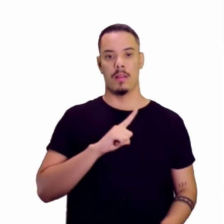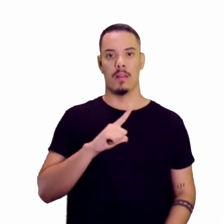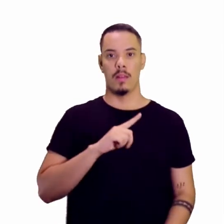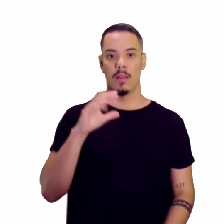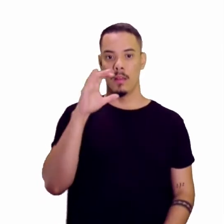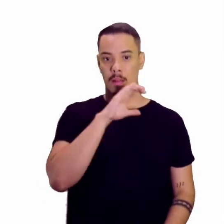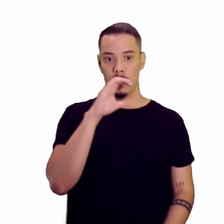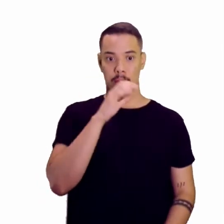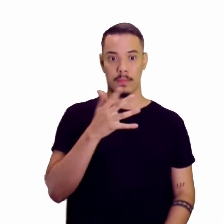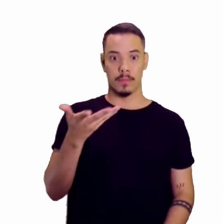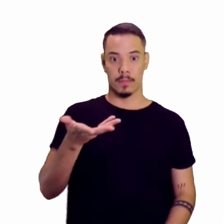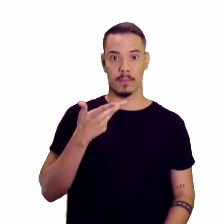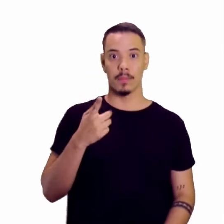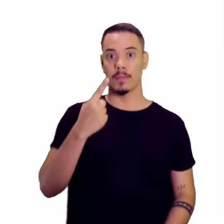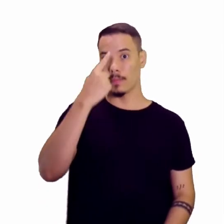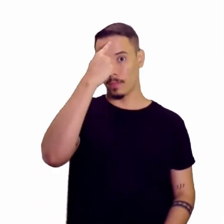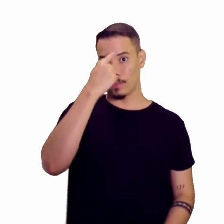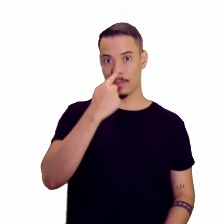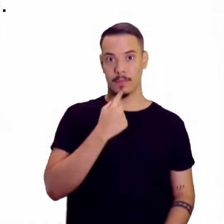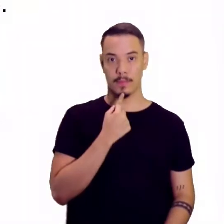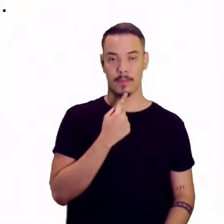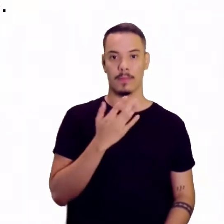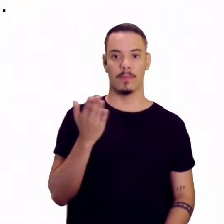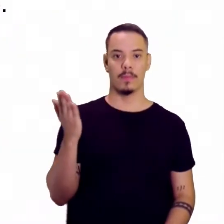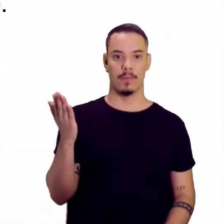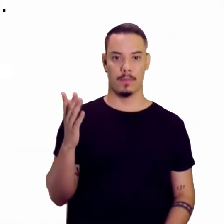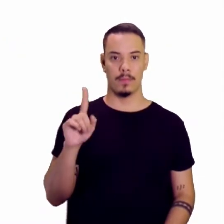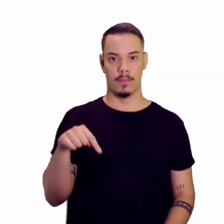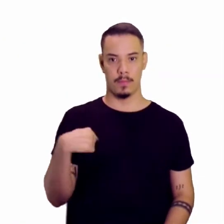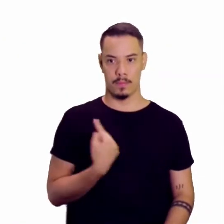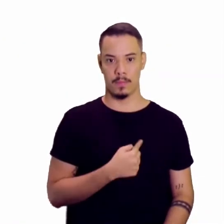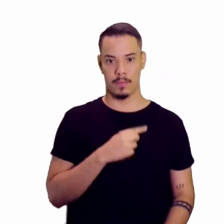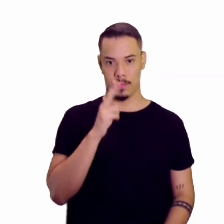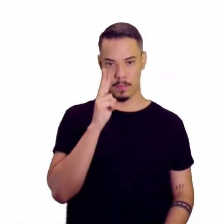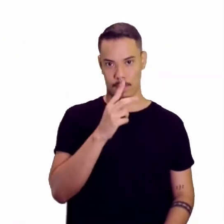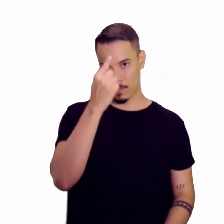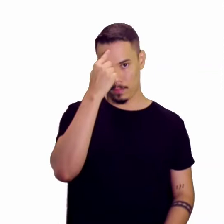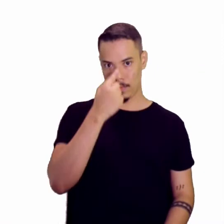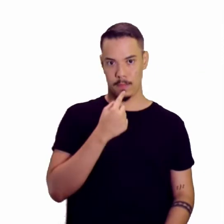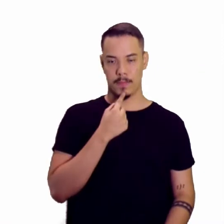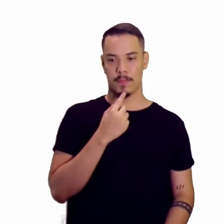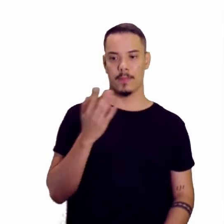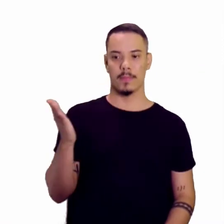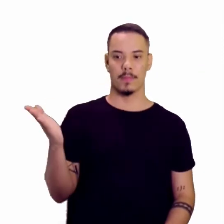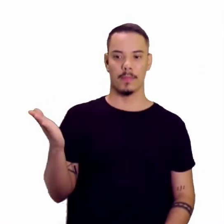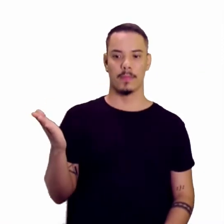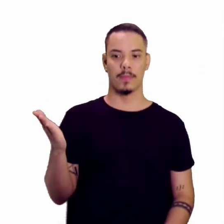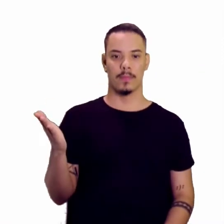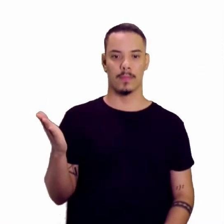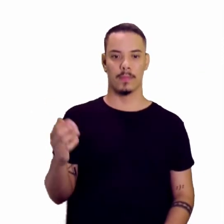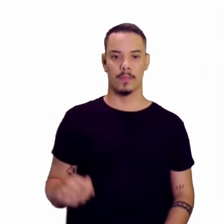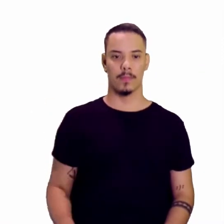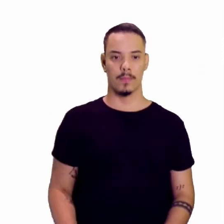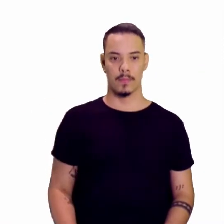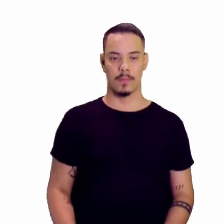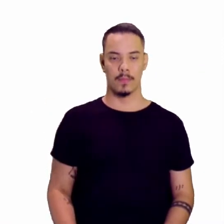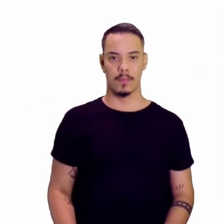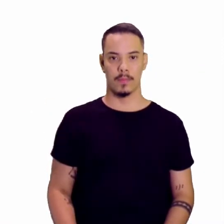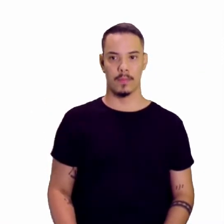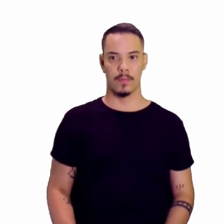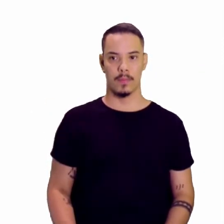Olha só ali a imagem. Isso, uma estação, né? Uma estação nossa, espacial. E aí, olha aí, acho que são